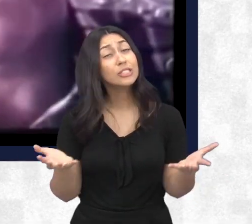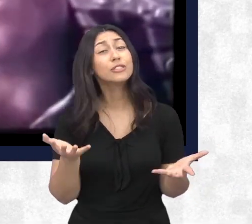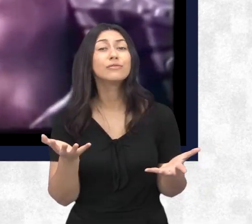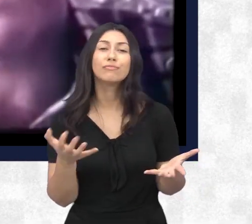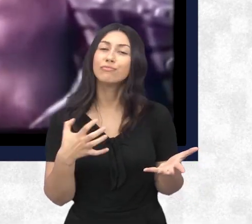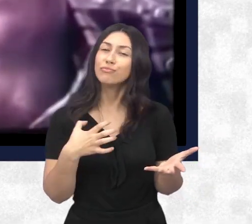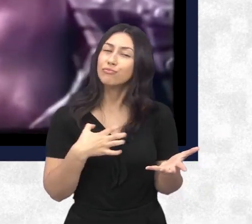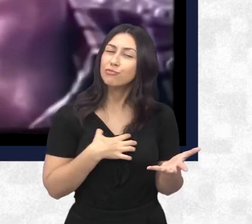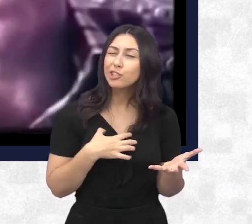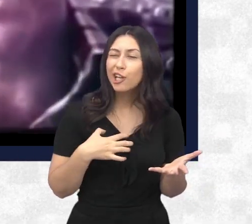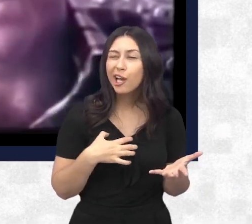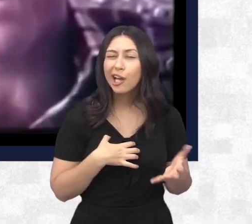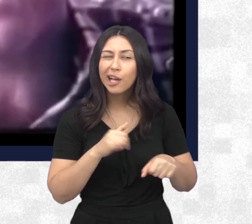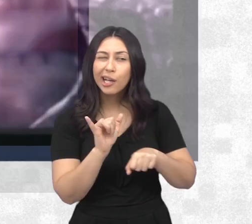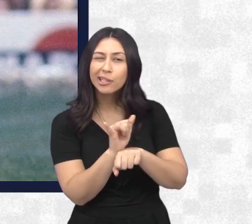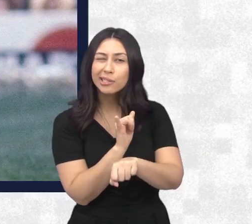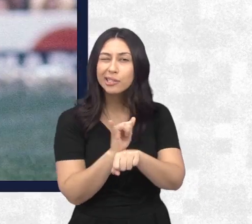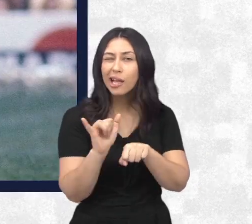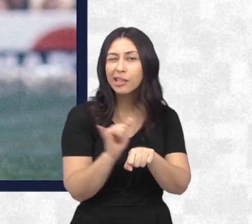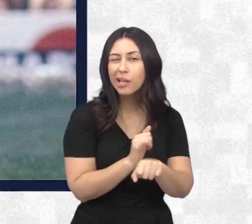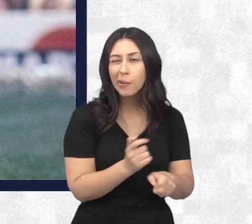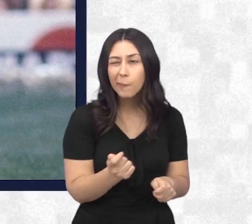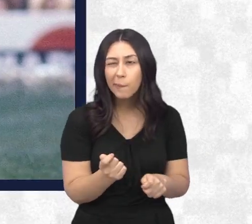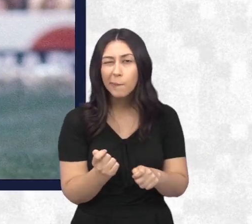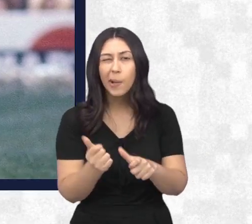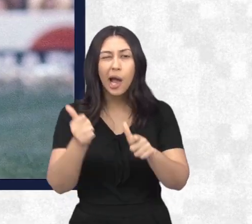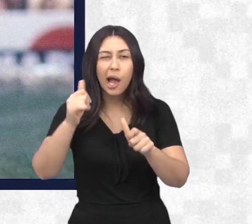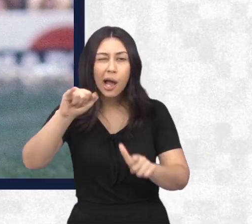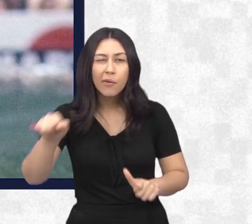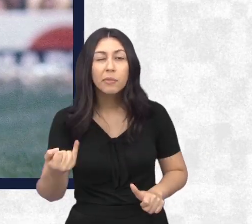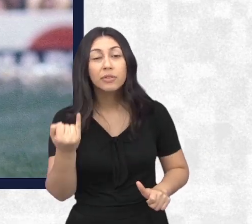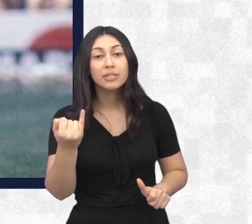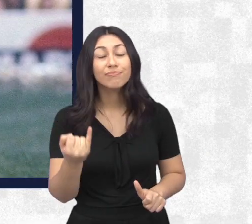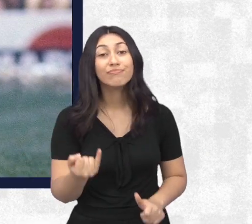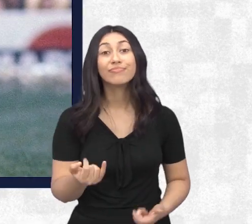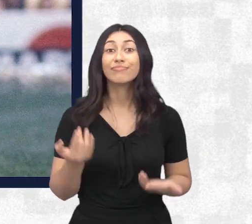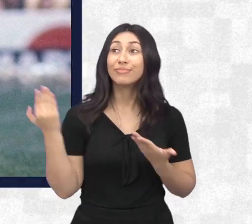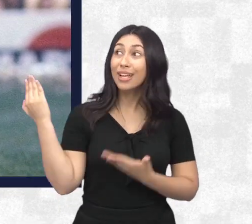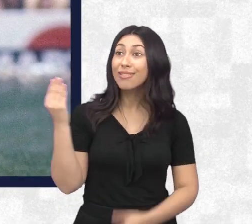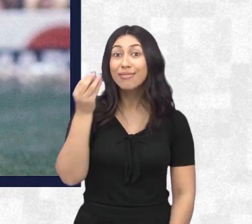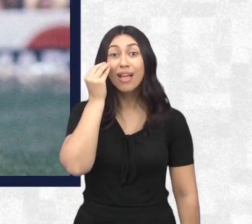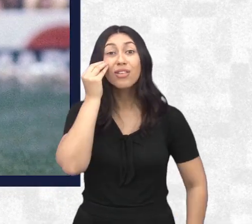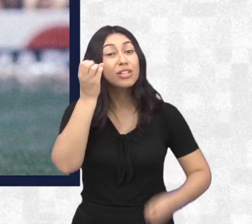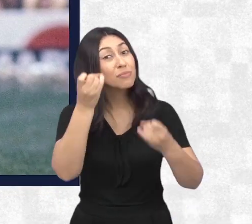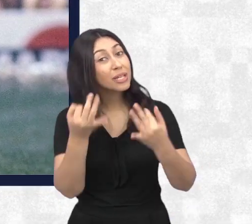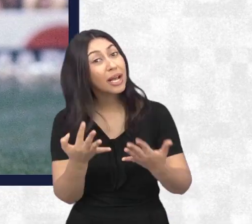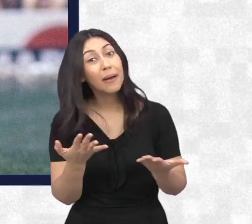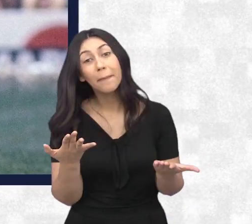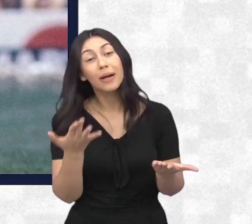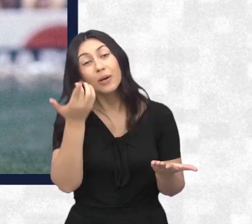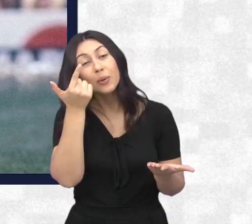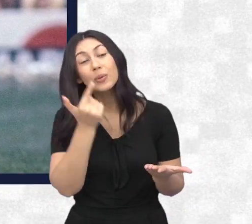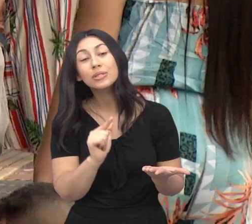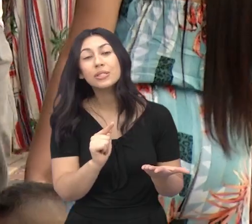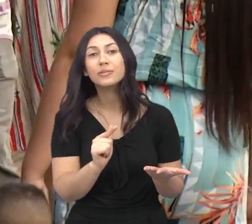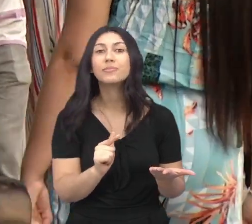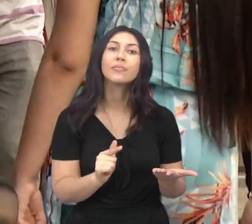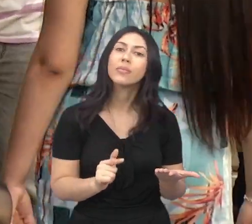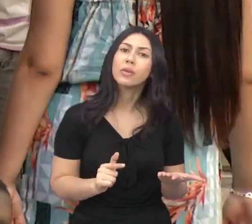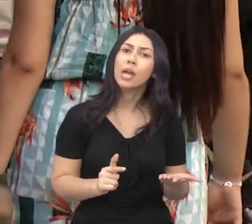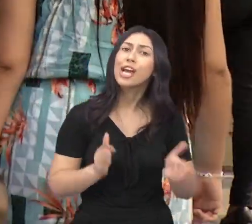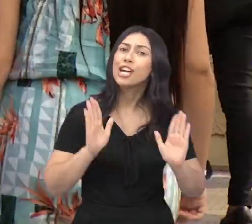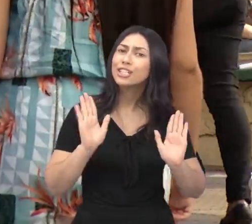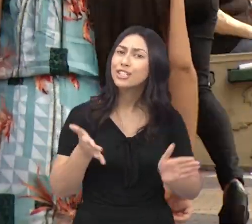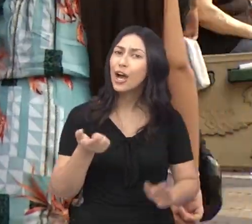incentivo ao jeitinho brasileiro. Ele tentou se explicar, mas não teve jeito. A Lei de Gerson pegou.